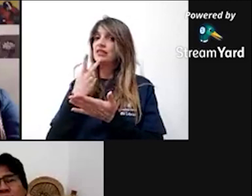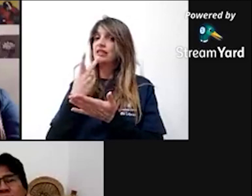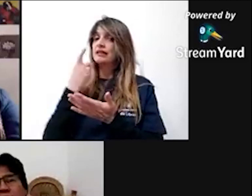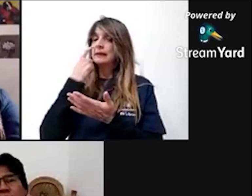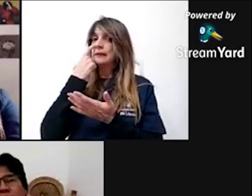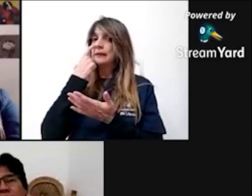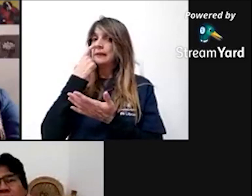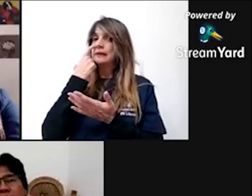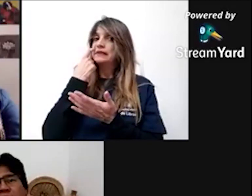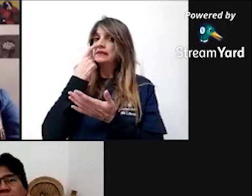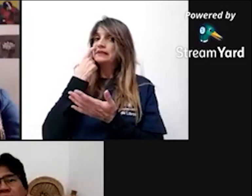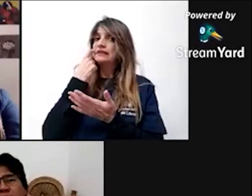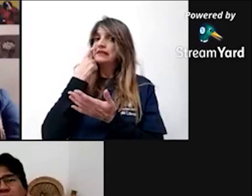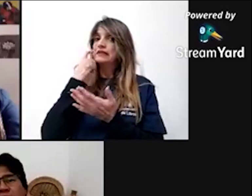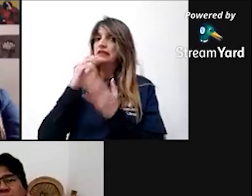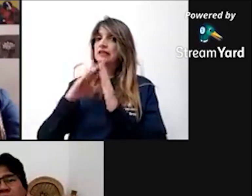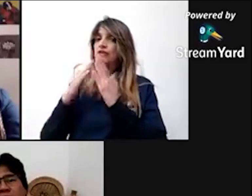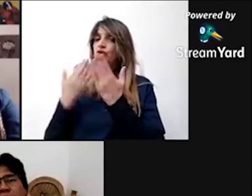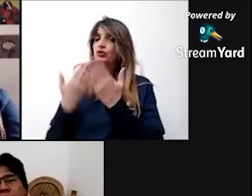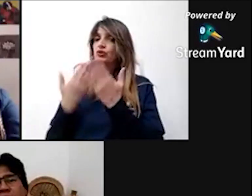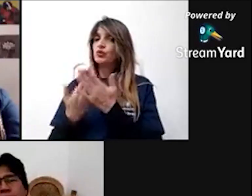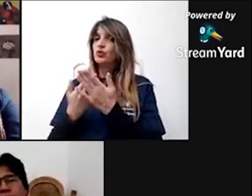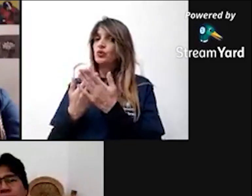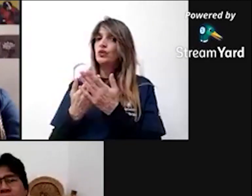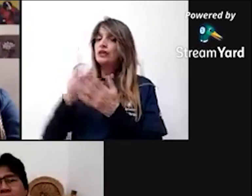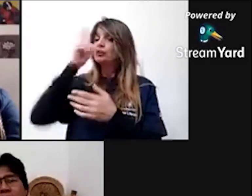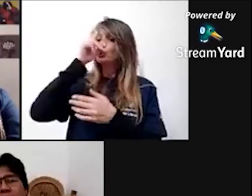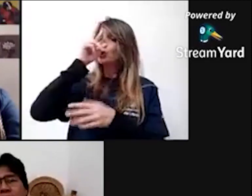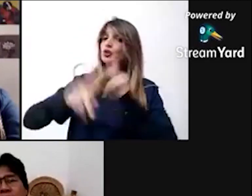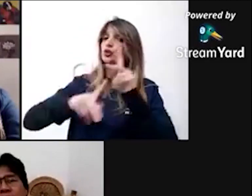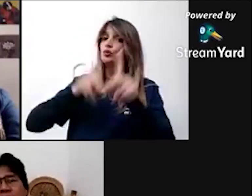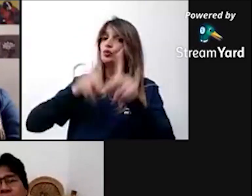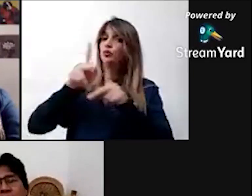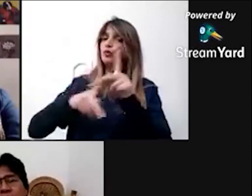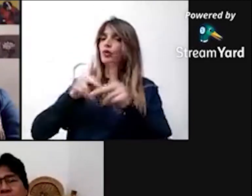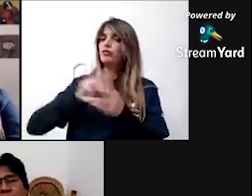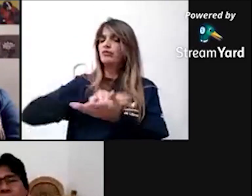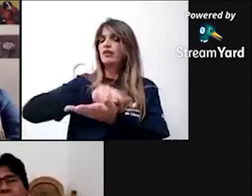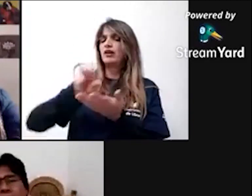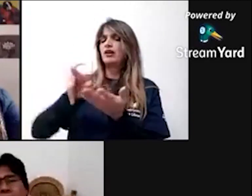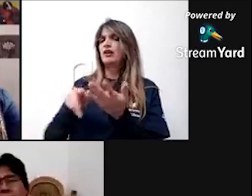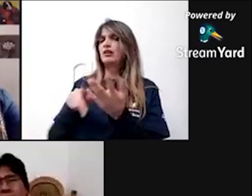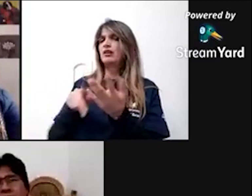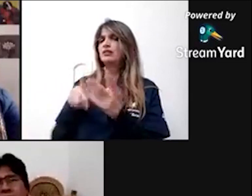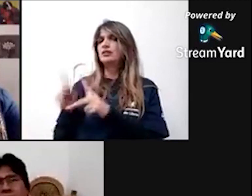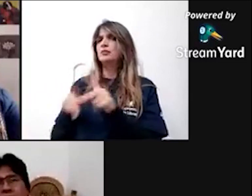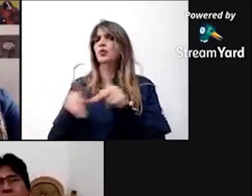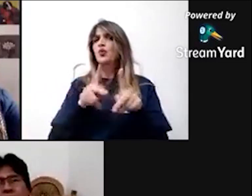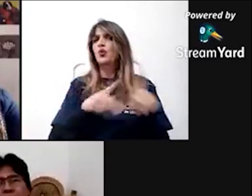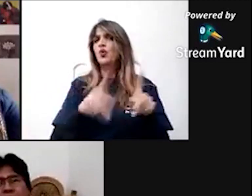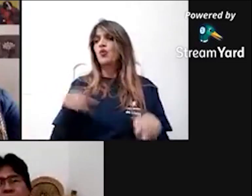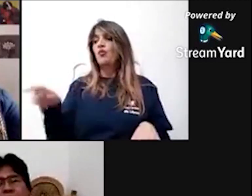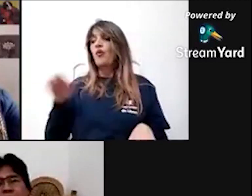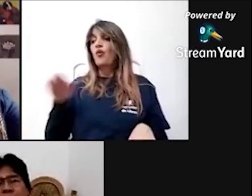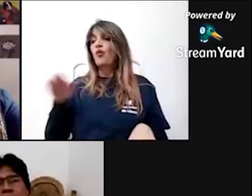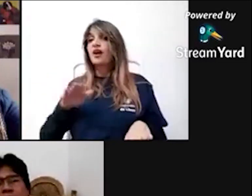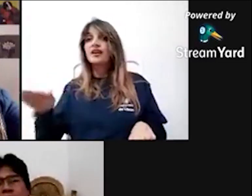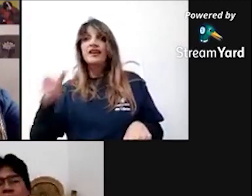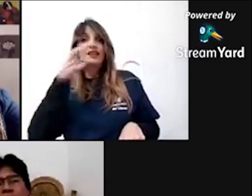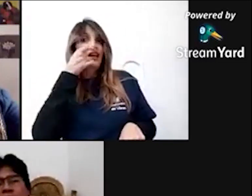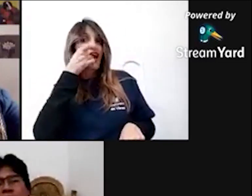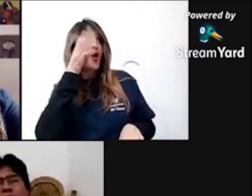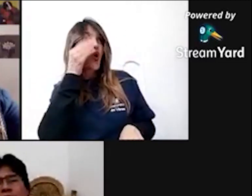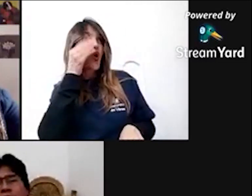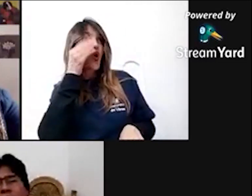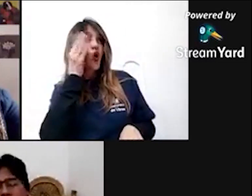que essa história do povo Munduruku, essa história do povo Wapixana, aí vai despertar curiosidade neles. Eles vão perguntar,